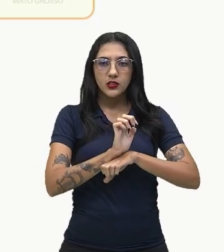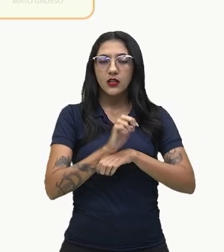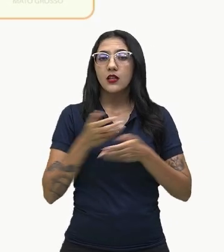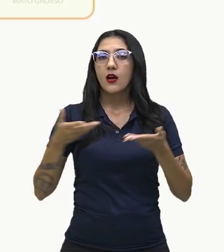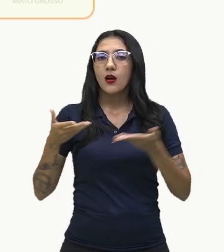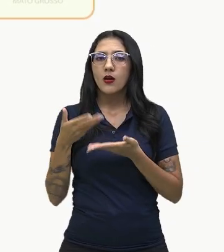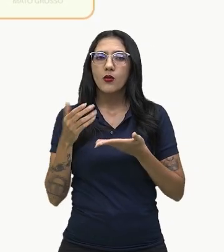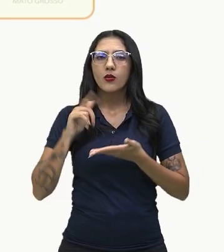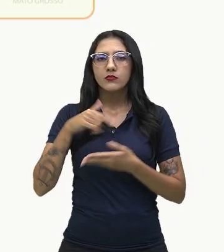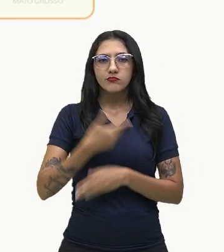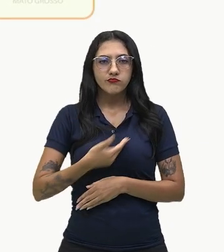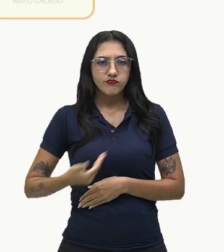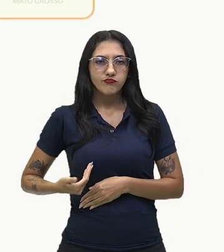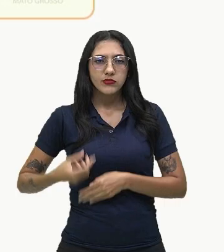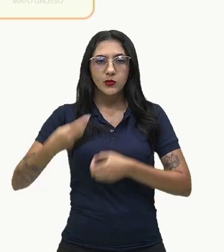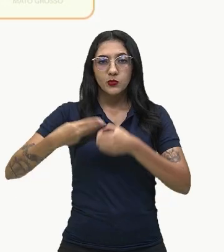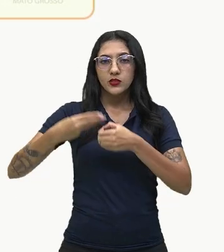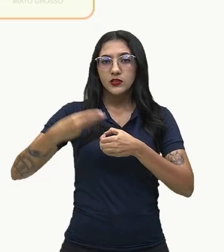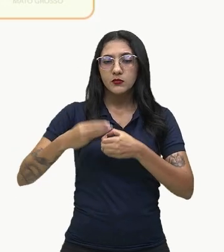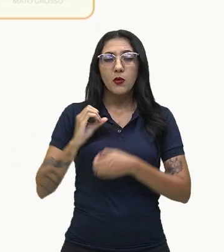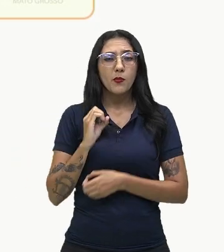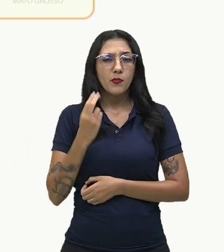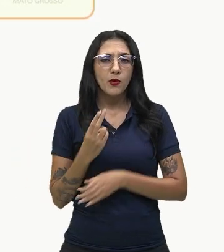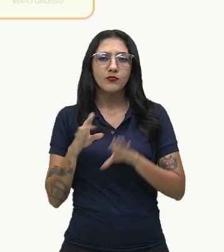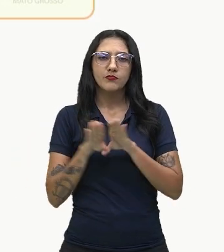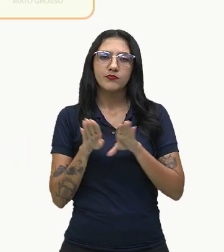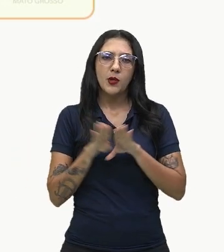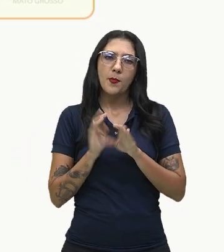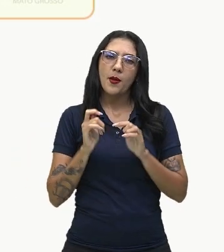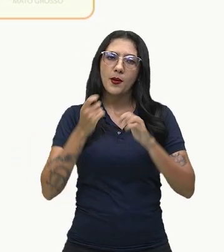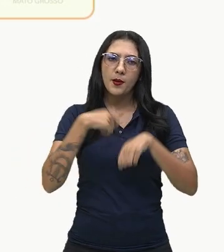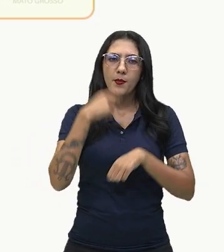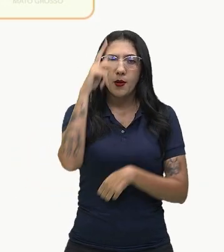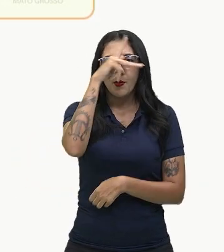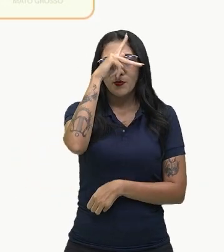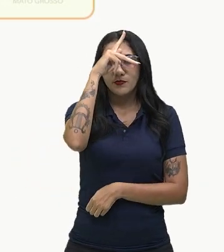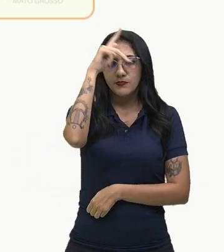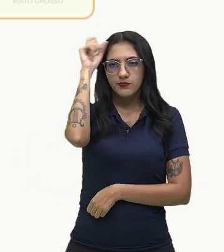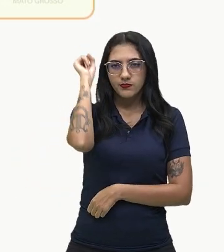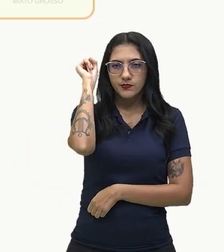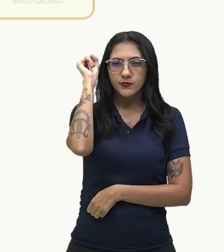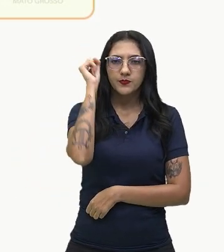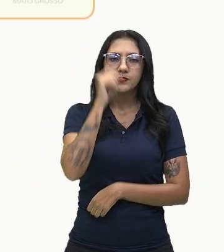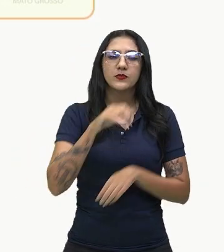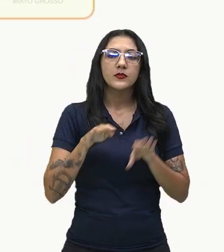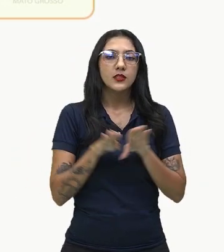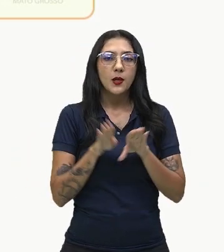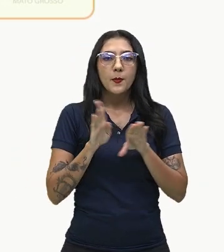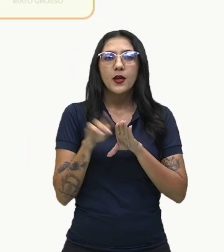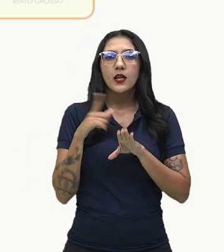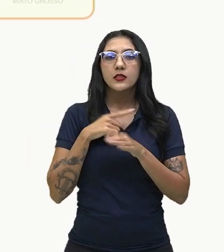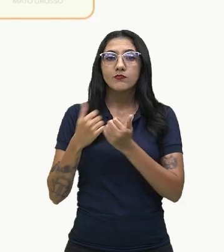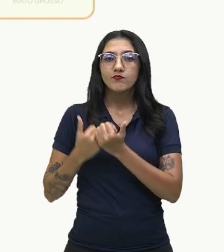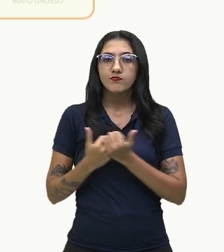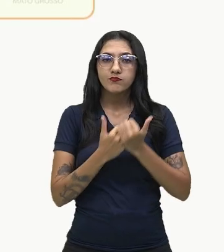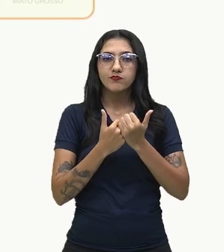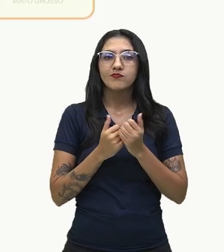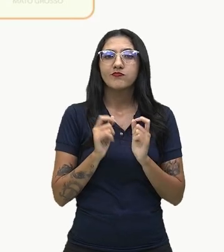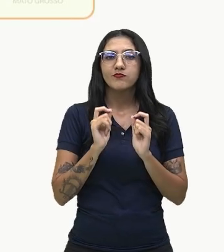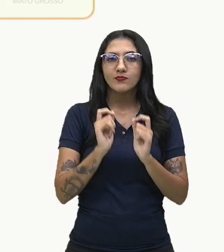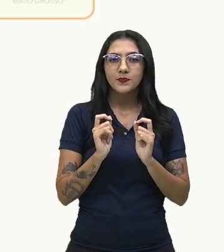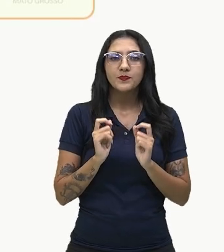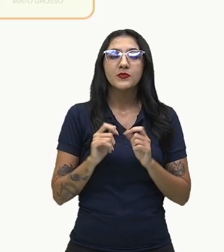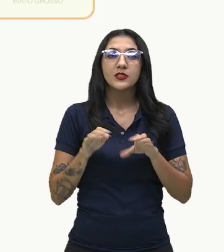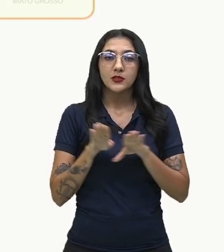governos municipais, né? Ou como nós chamamos também aqui, as prefeituras, né? Que estão subordinadas a quem?